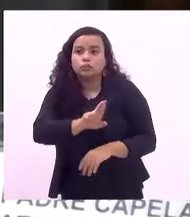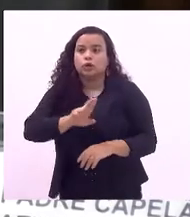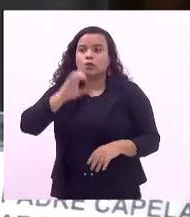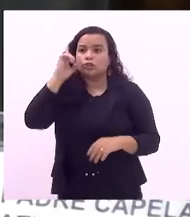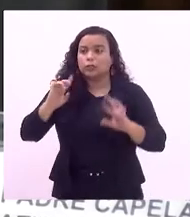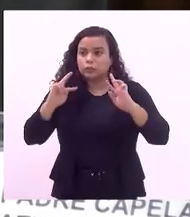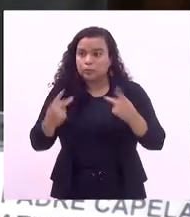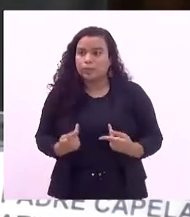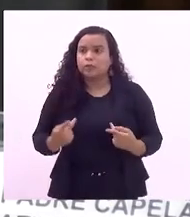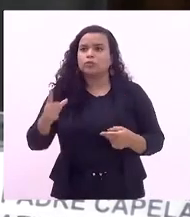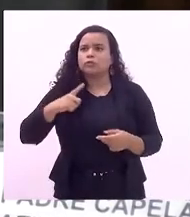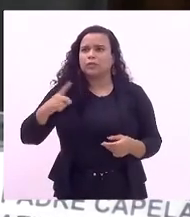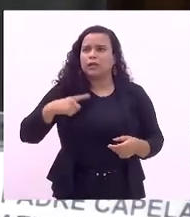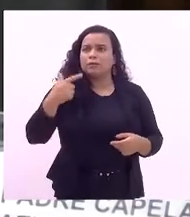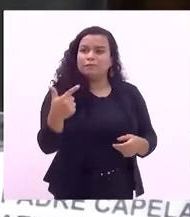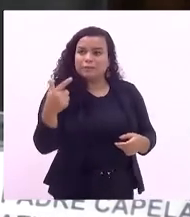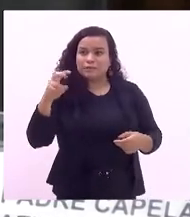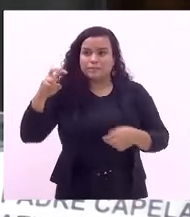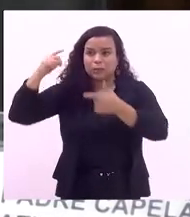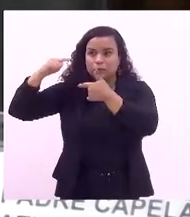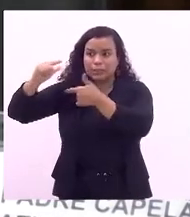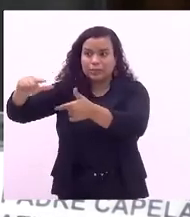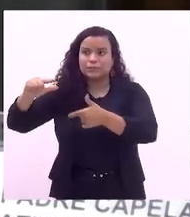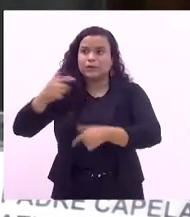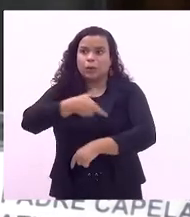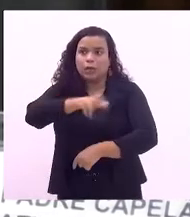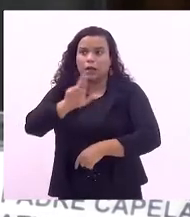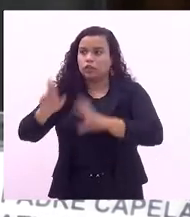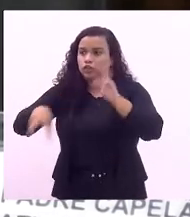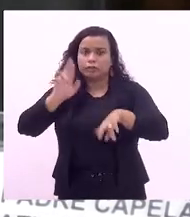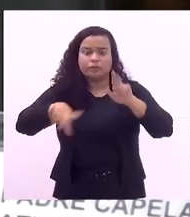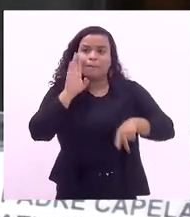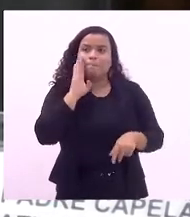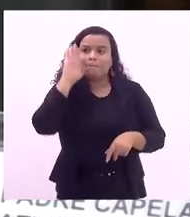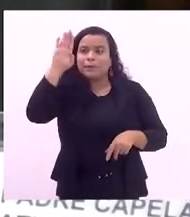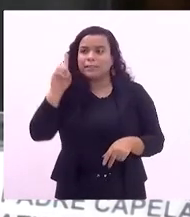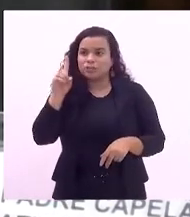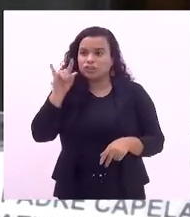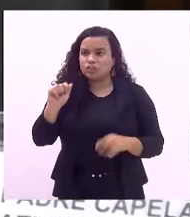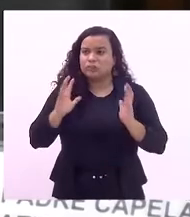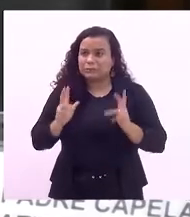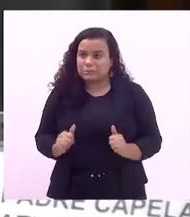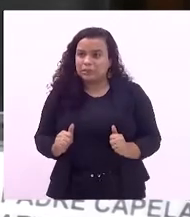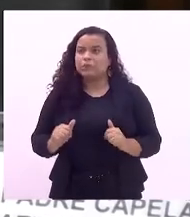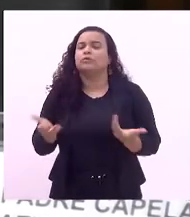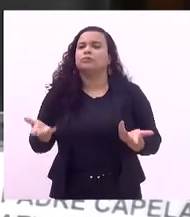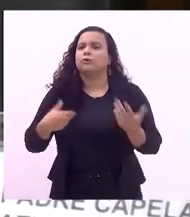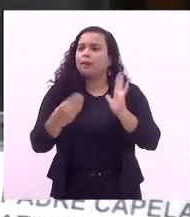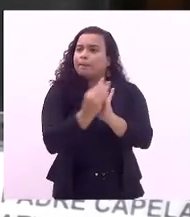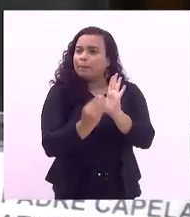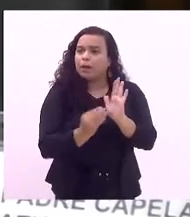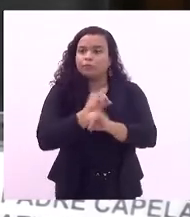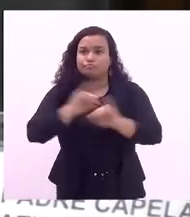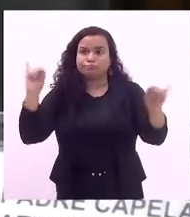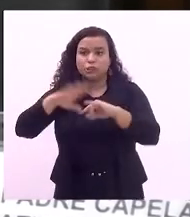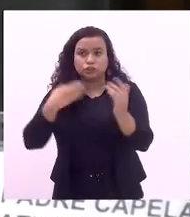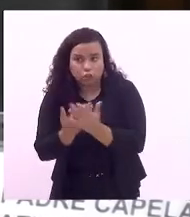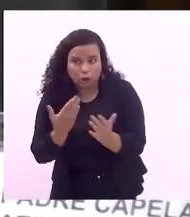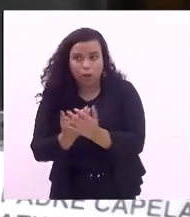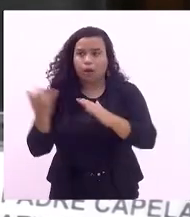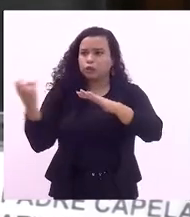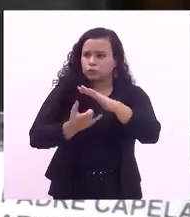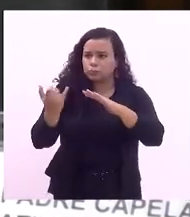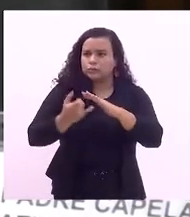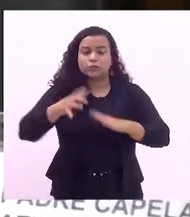sagradas de 25 tradições religiosas diferentes para serem divulgados nas escolas nas instituições